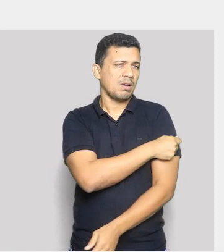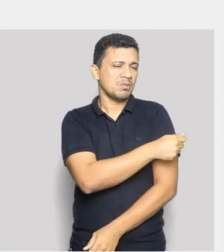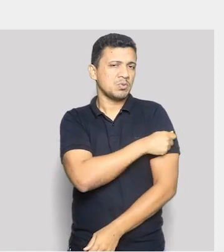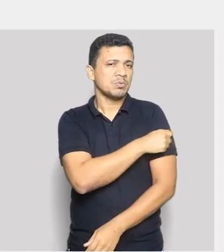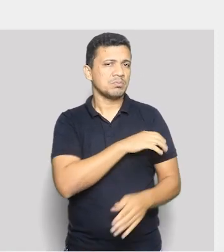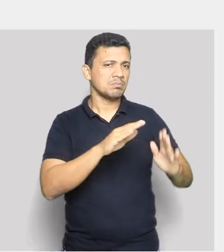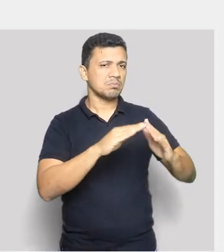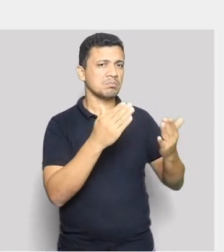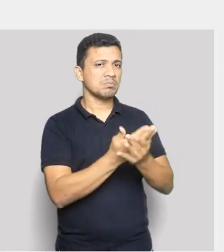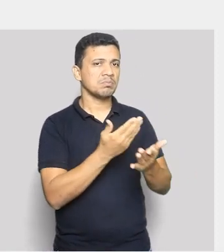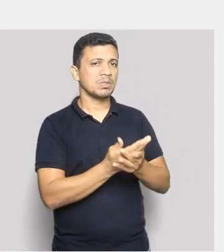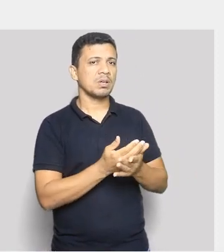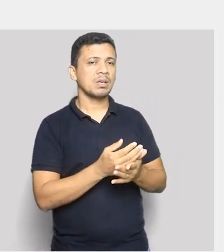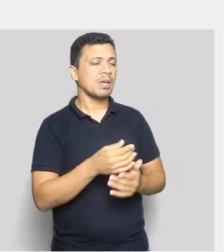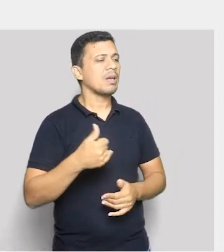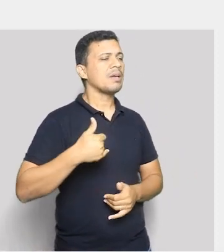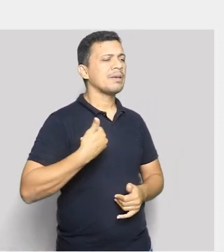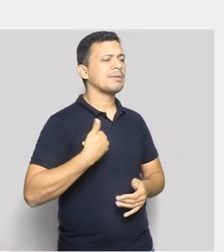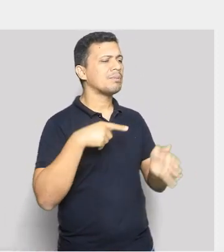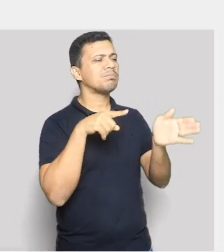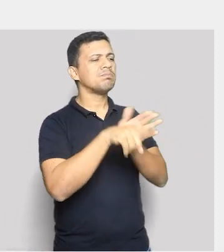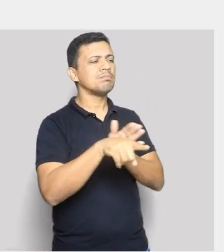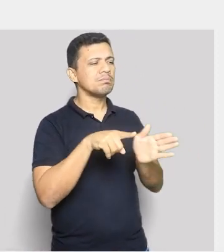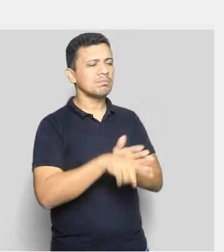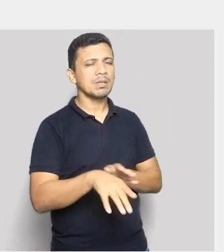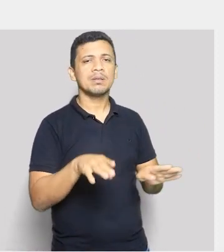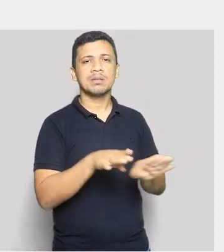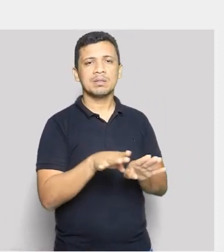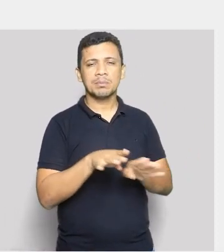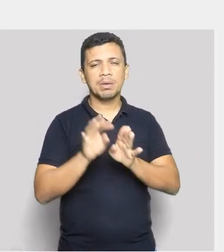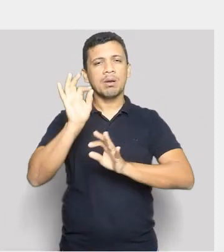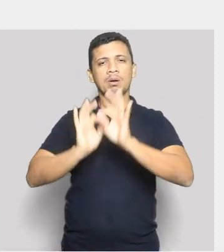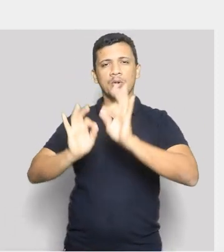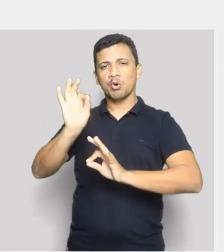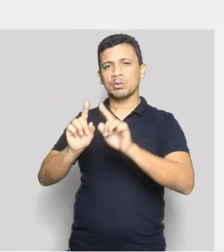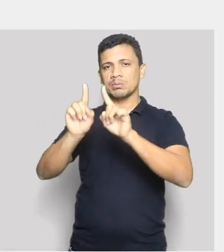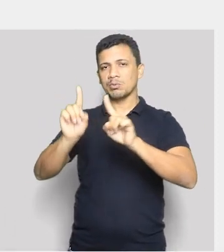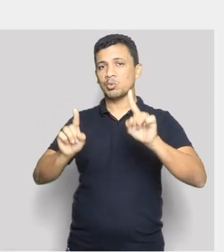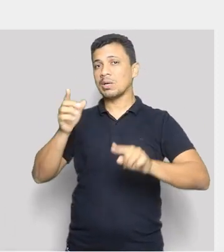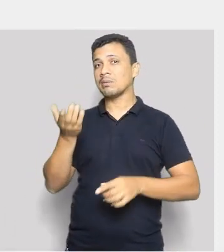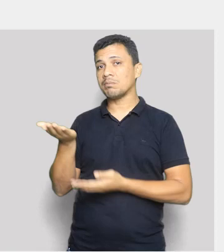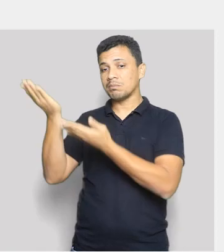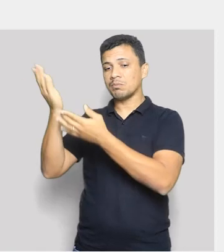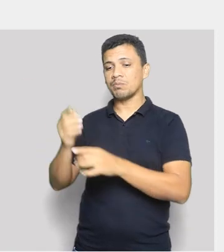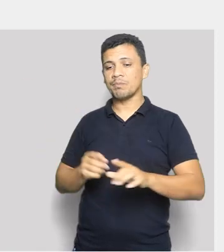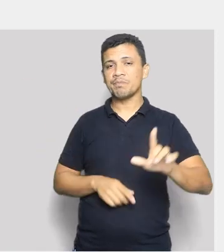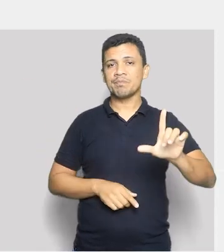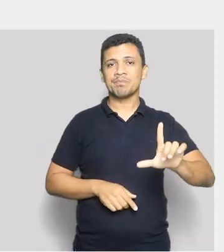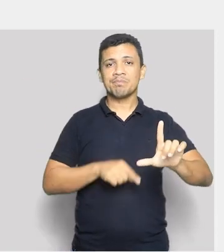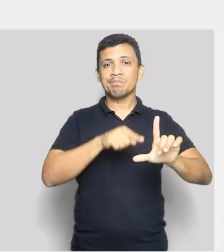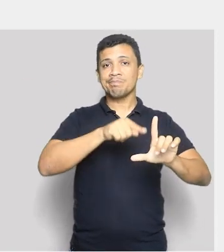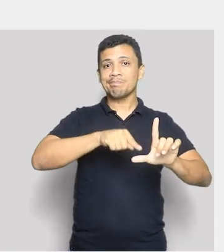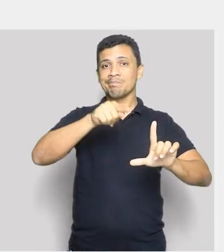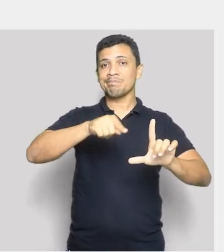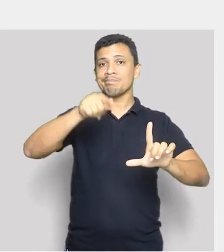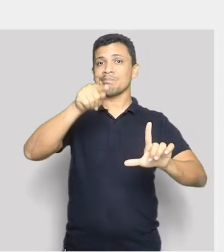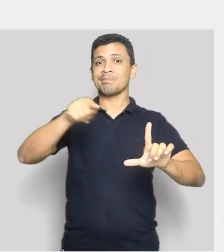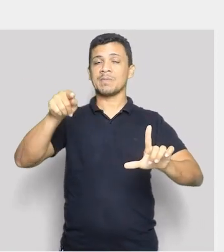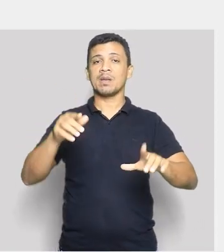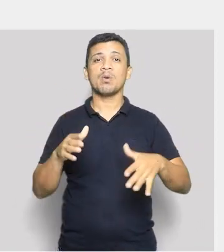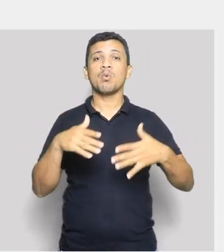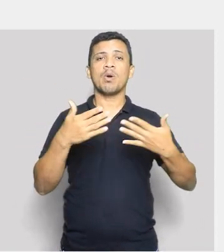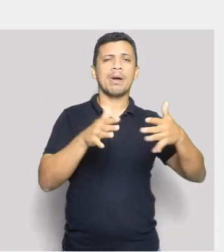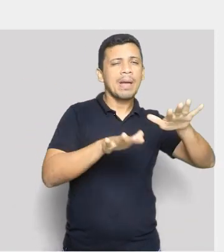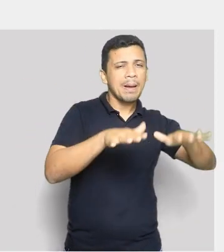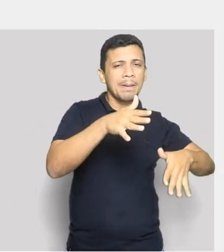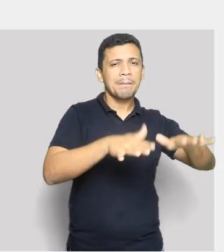escola, coletando suas idades e organizou esses dados no gráfico. Qual é a média das